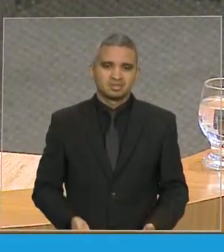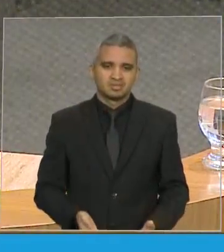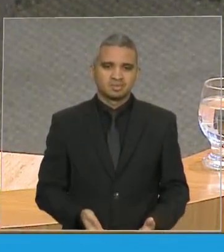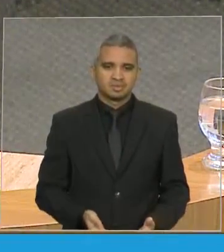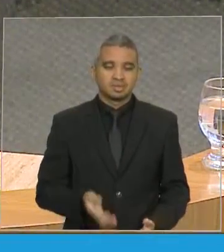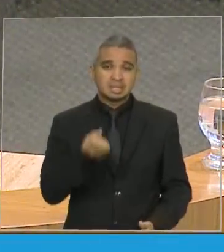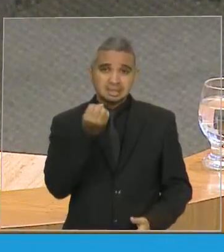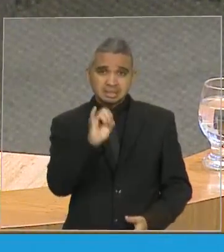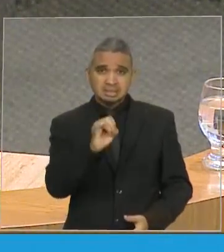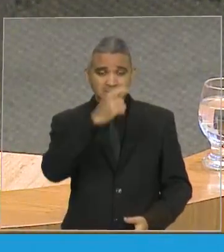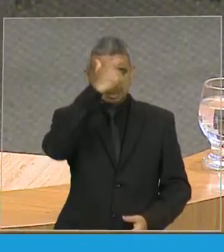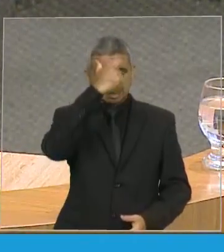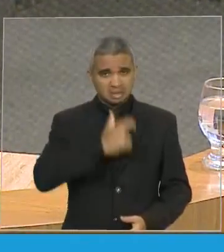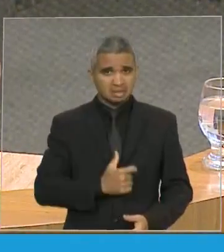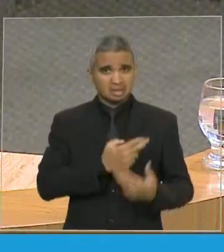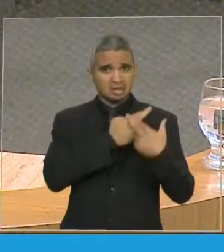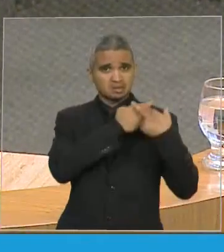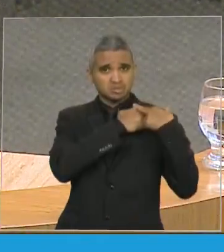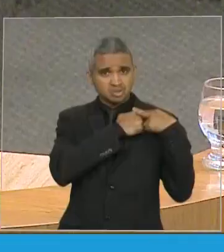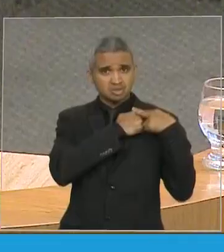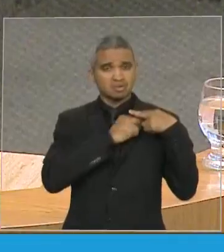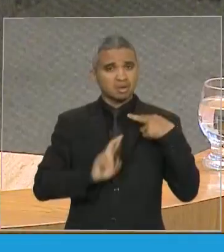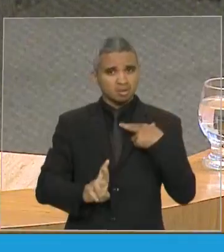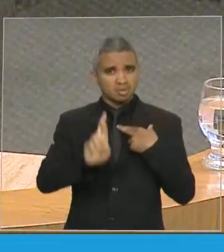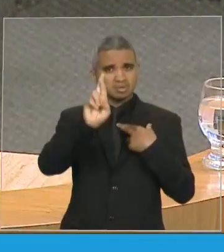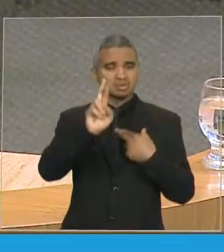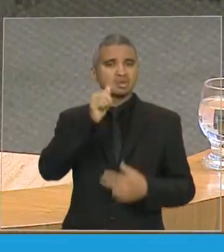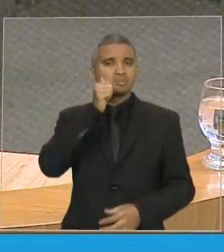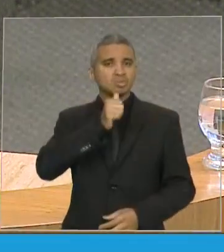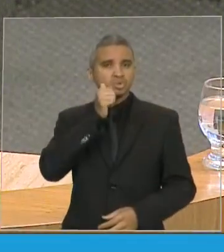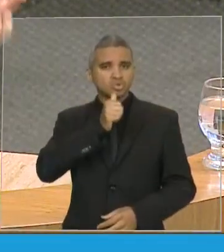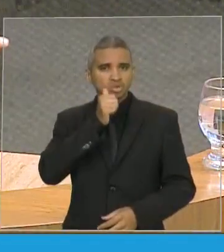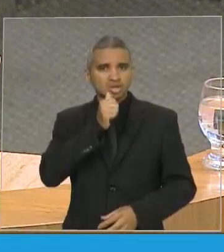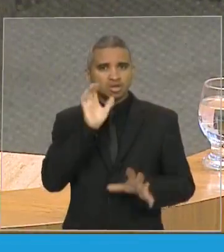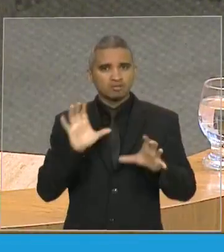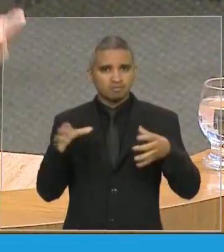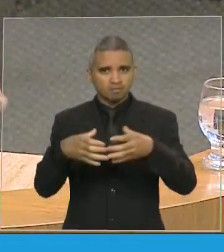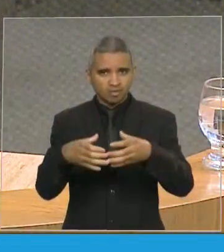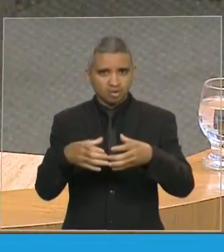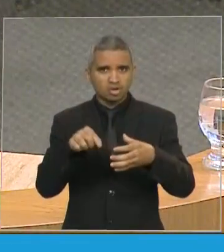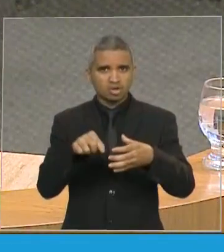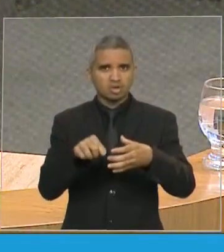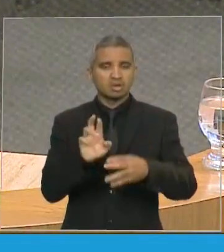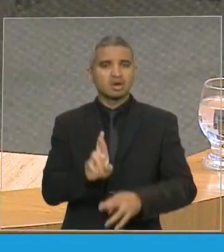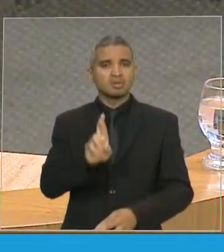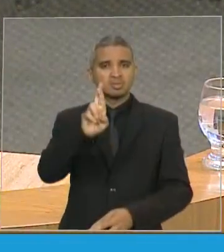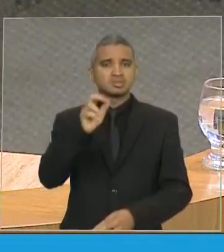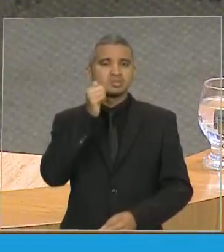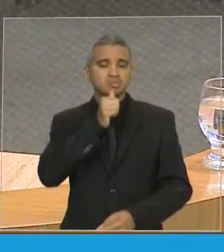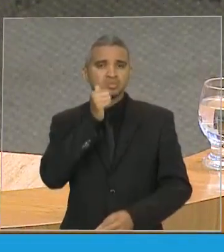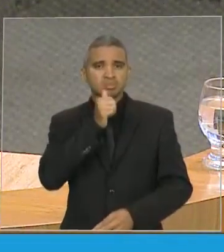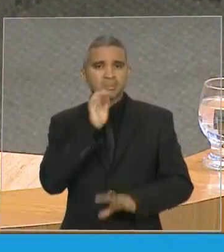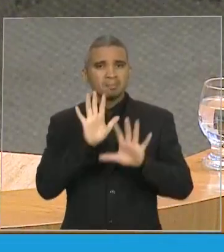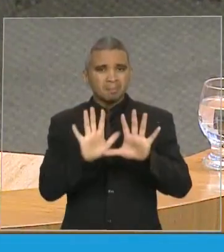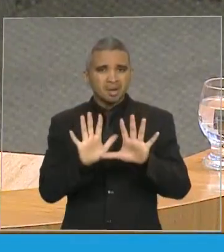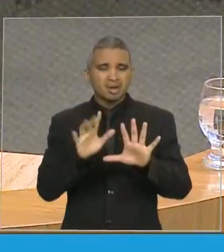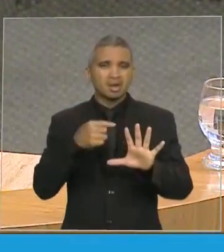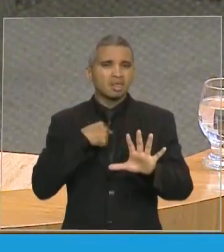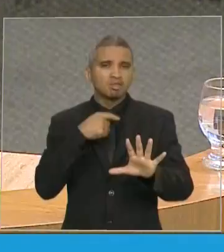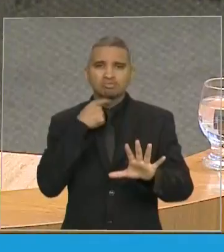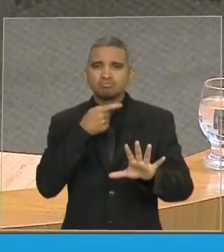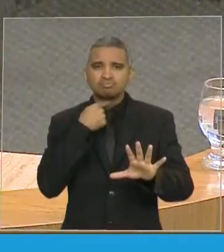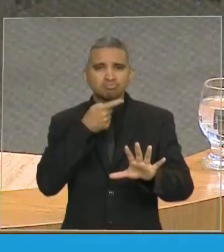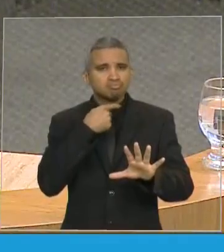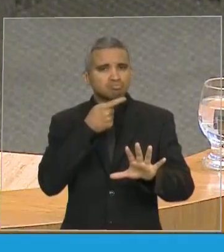estou no fórum das mulheres, tá, representando a mulher, e eu não consigo